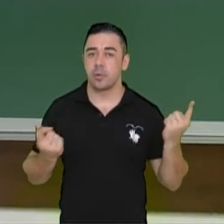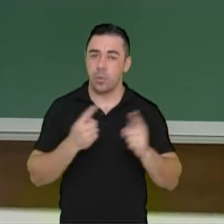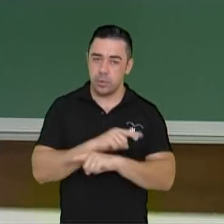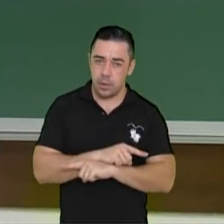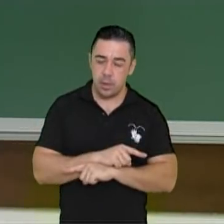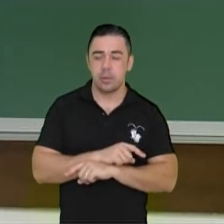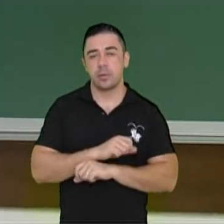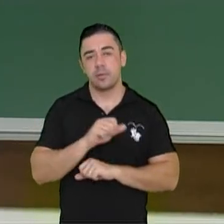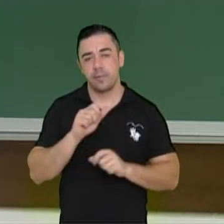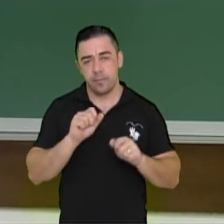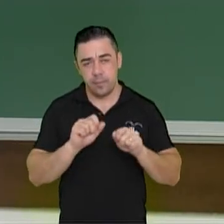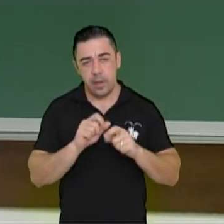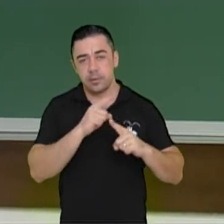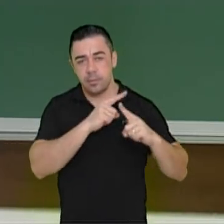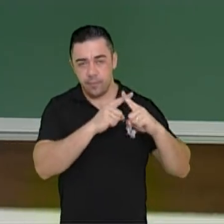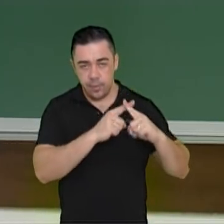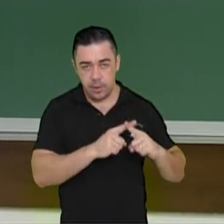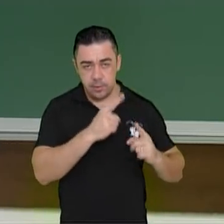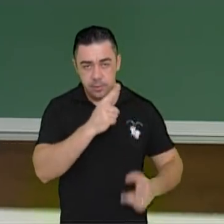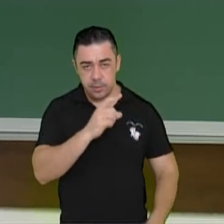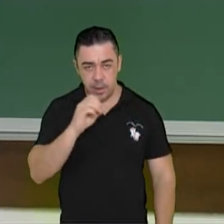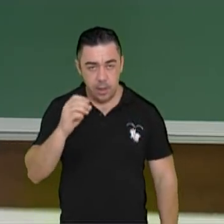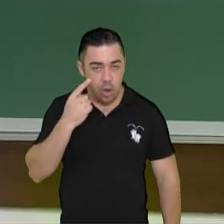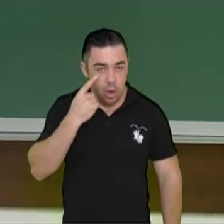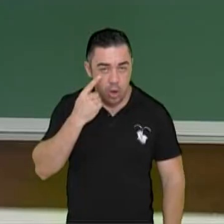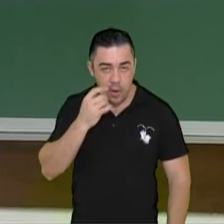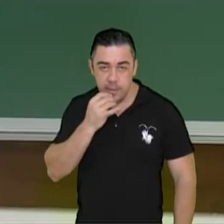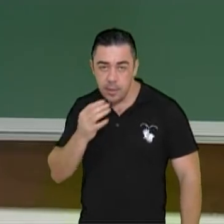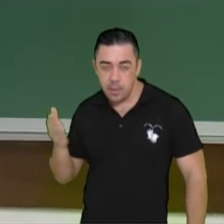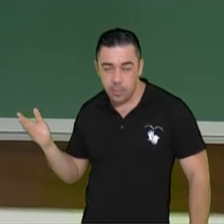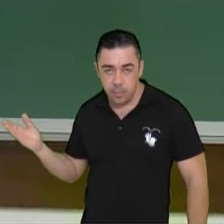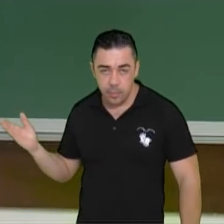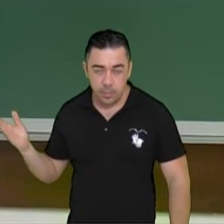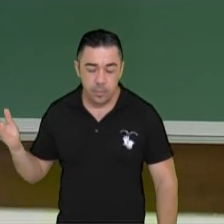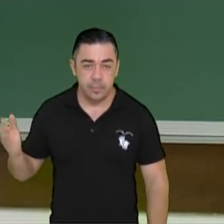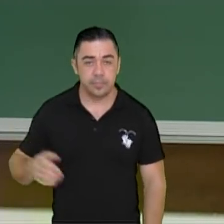Nós multiplicamos por 100. Olha os exemplos então aqui, ó.